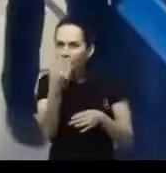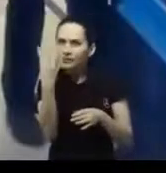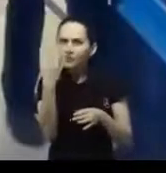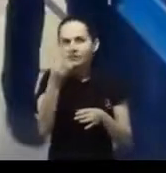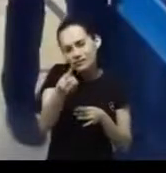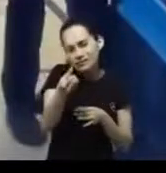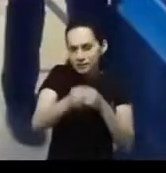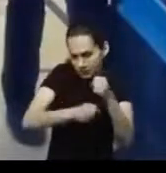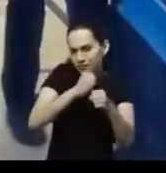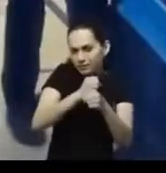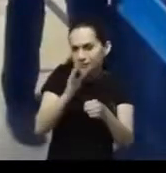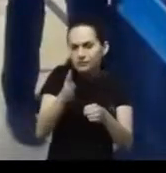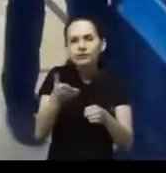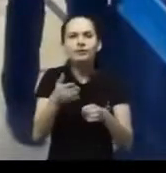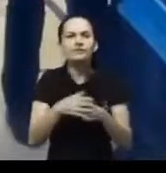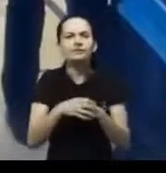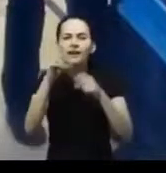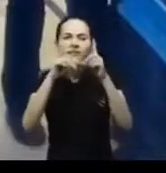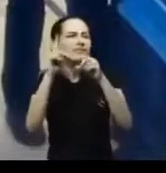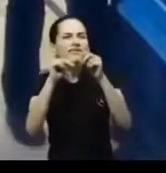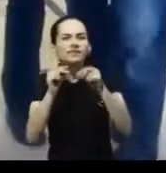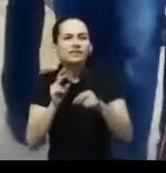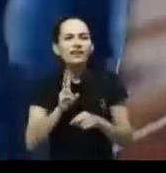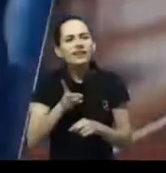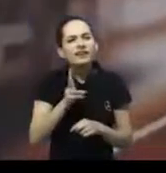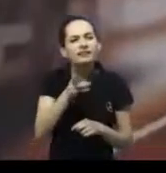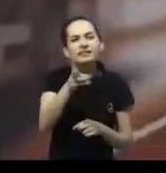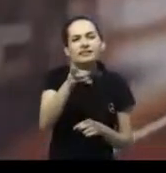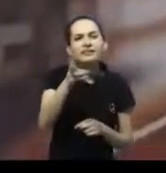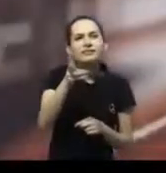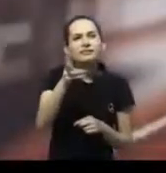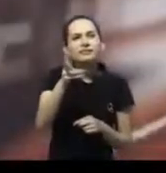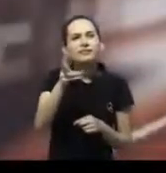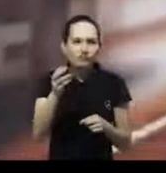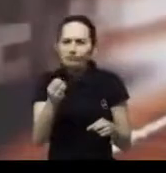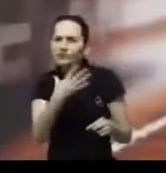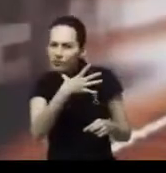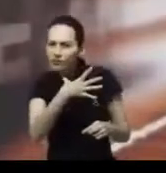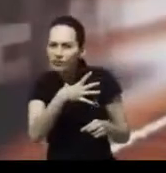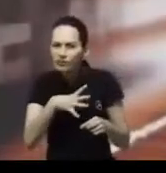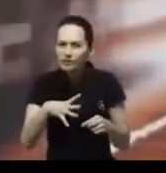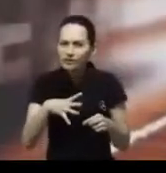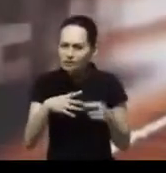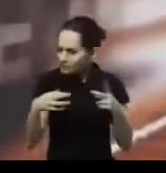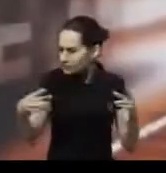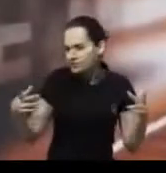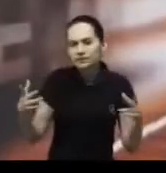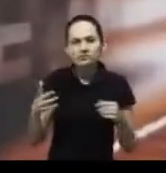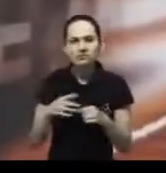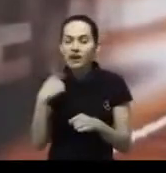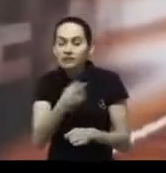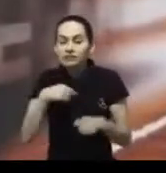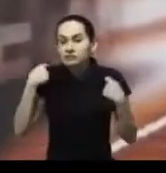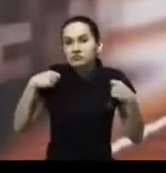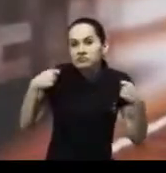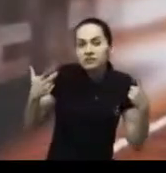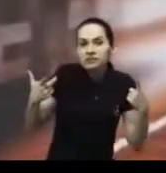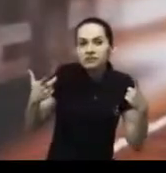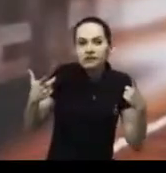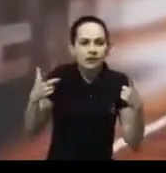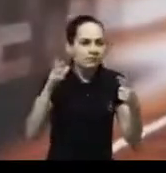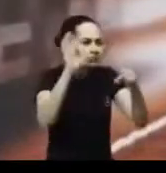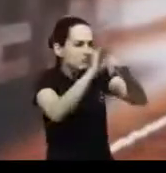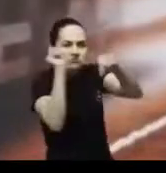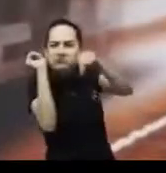quarenta e seis a Mercedes ela sempre tá na na dianteira então eu não a gente não precisa sair daqui